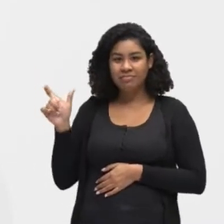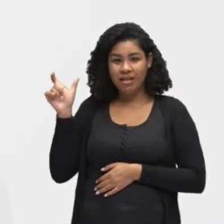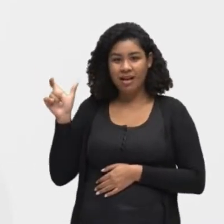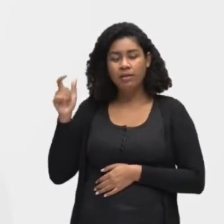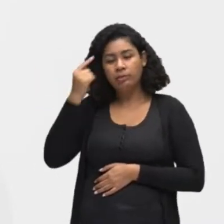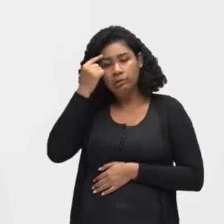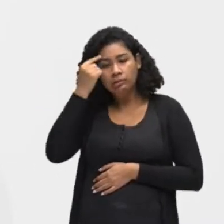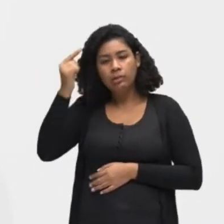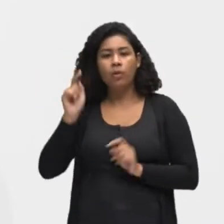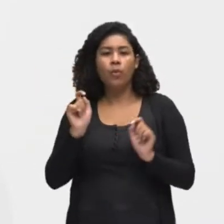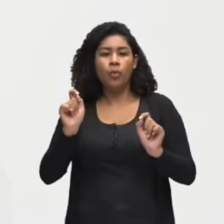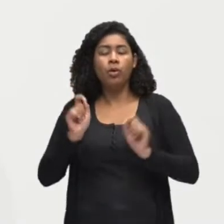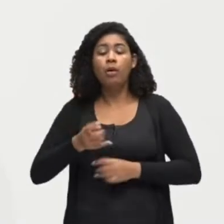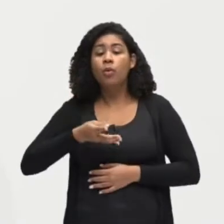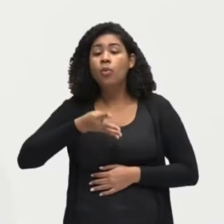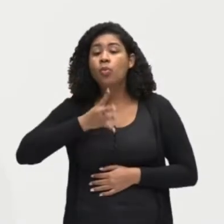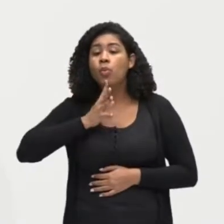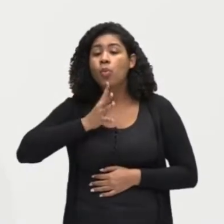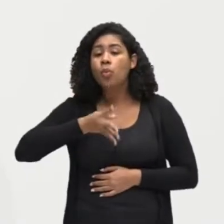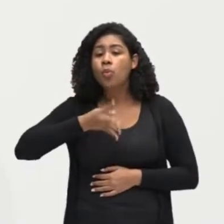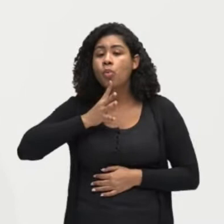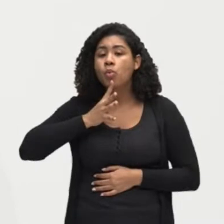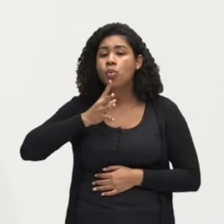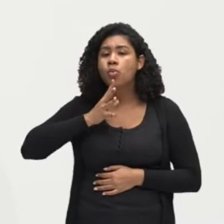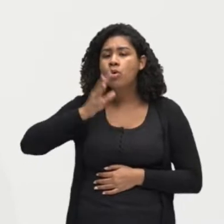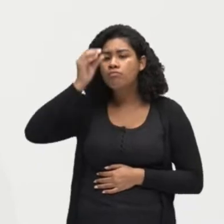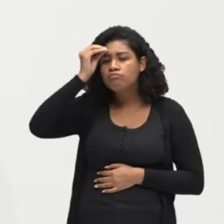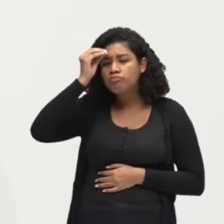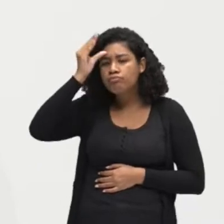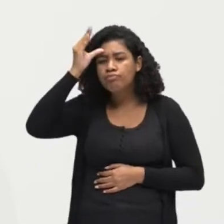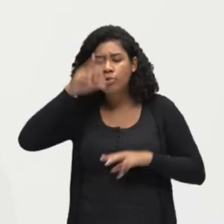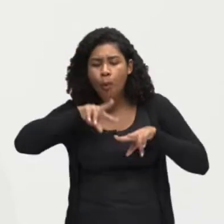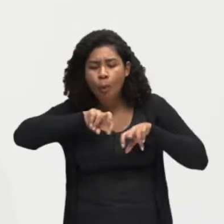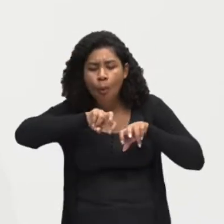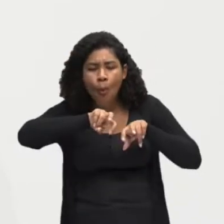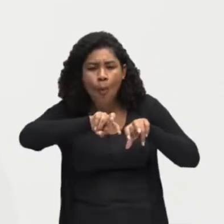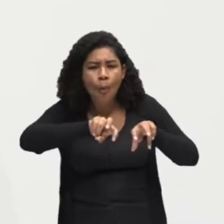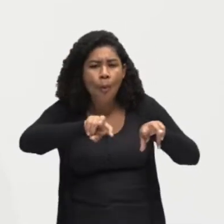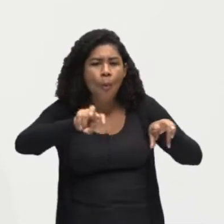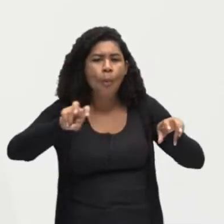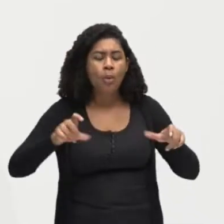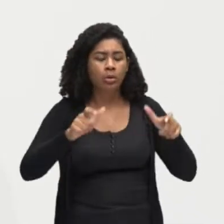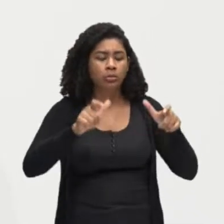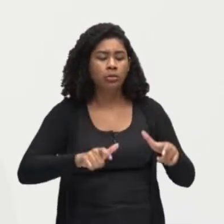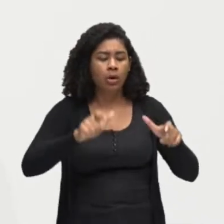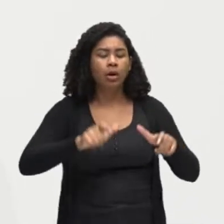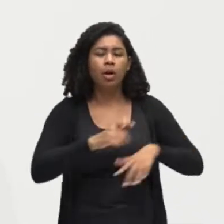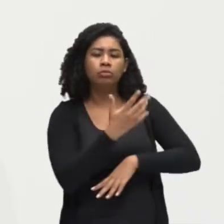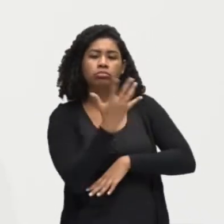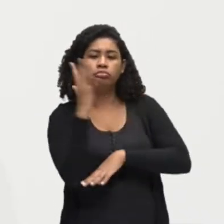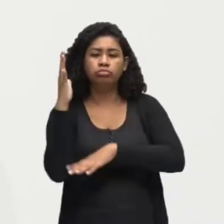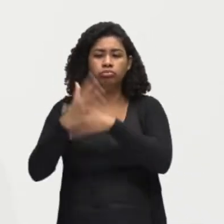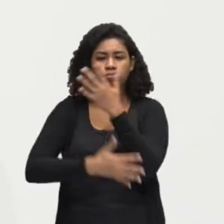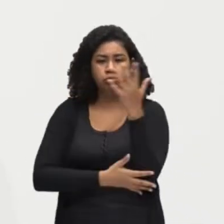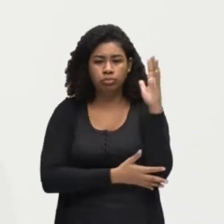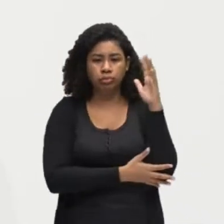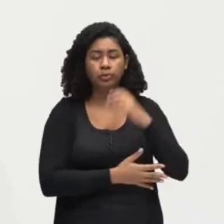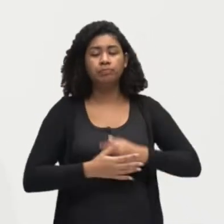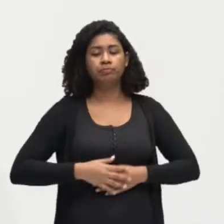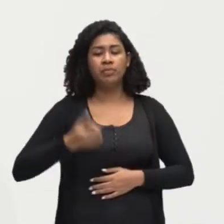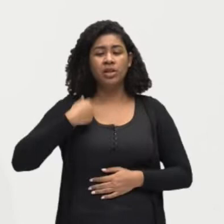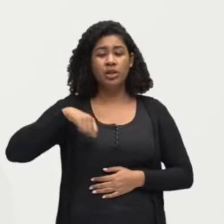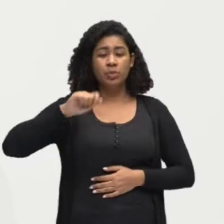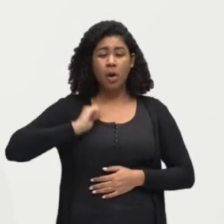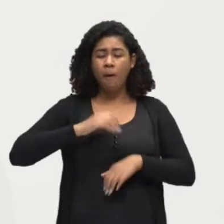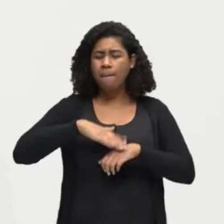do conhecimento e exploração da Amazônia. Os espanhóis foram os que mais